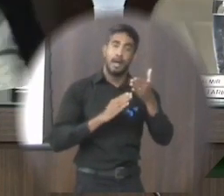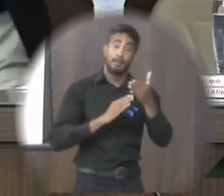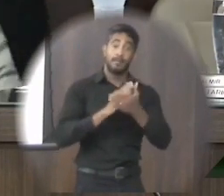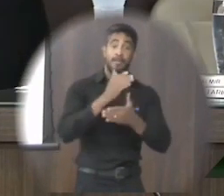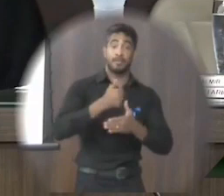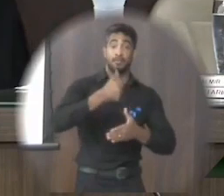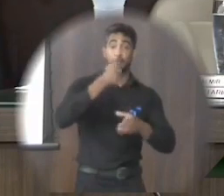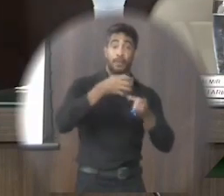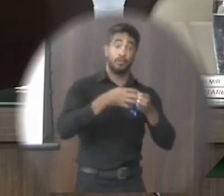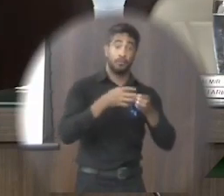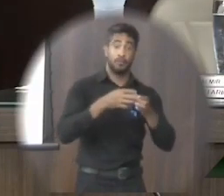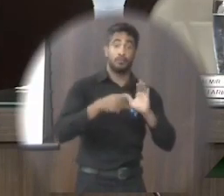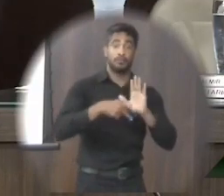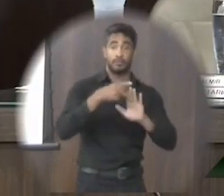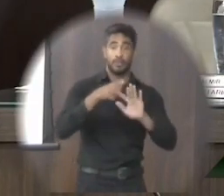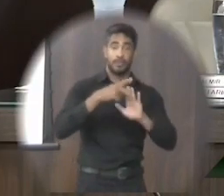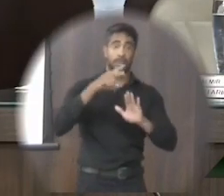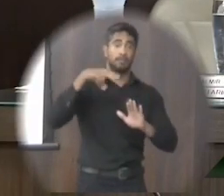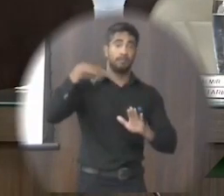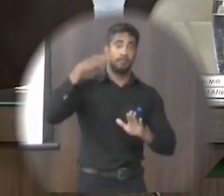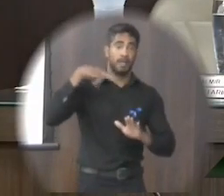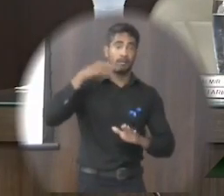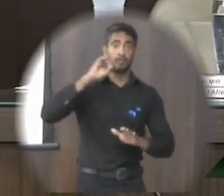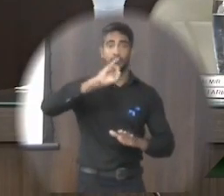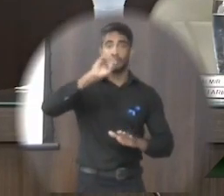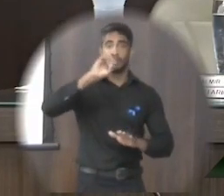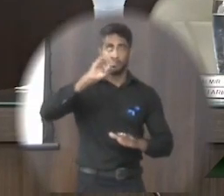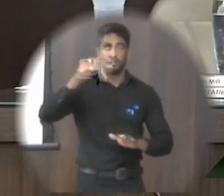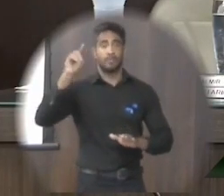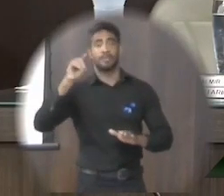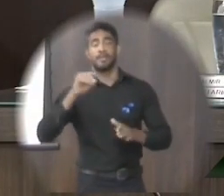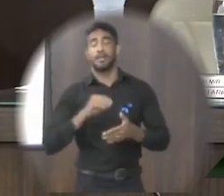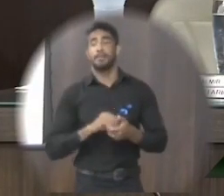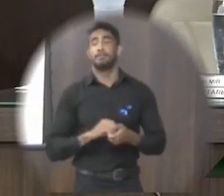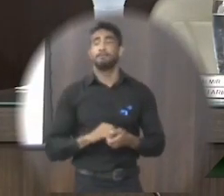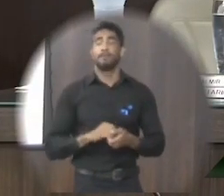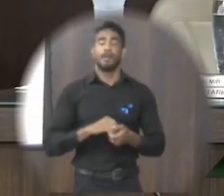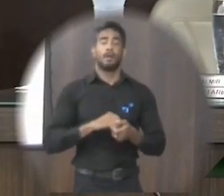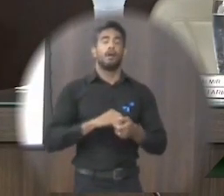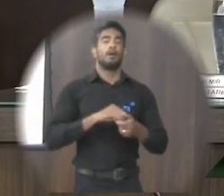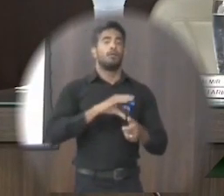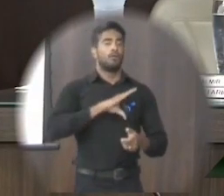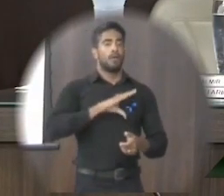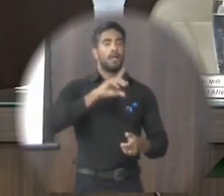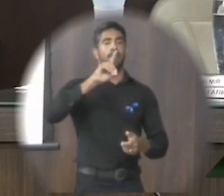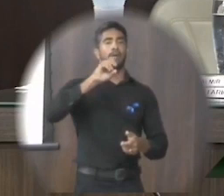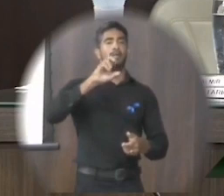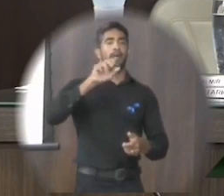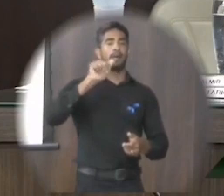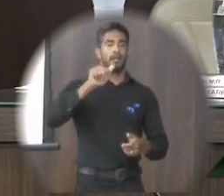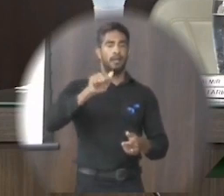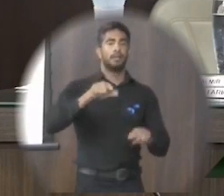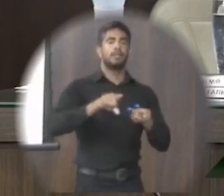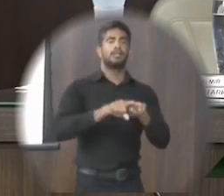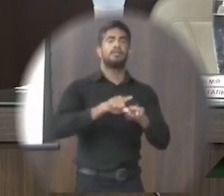turno aqui do projeto, no vereador colega José Tarcísio Mendes, o colega Derlan Miranda e o Léo de